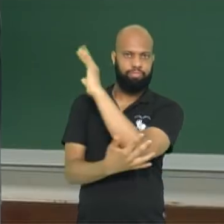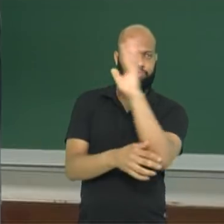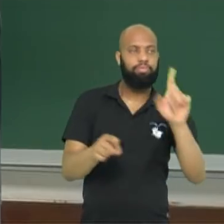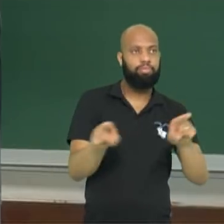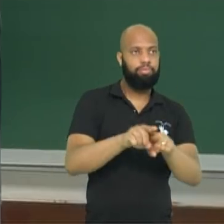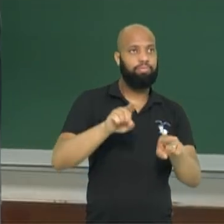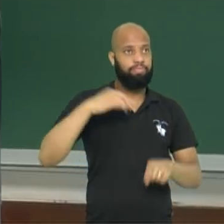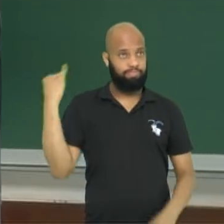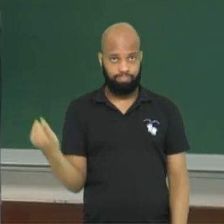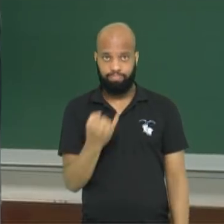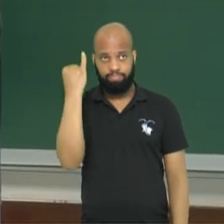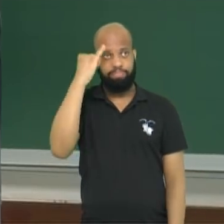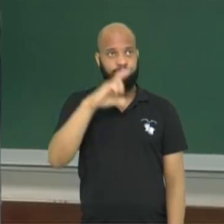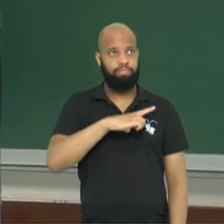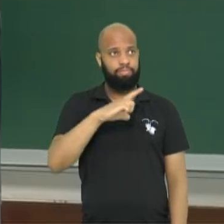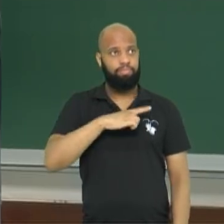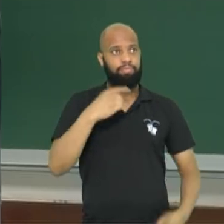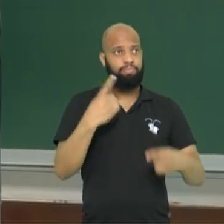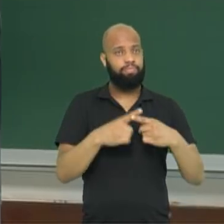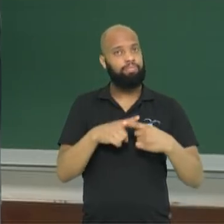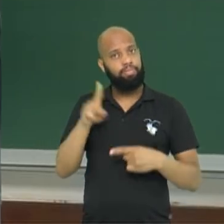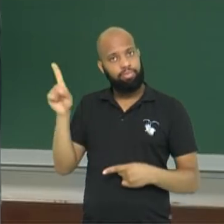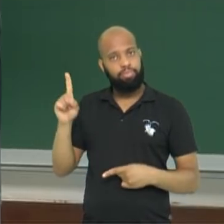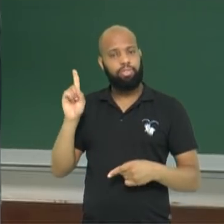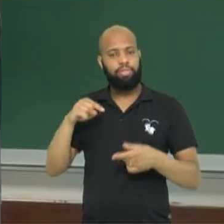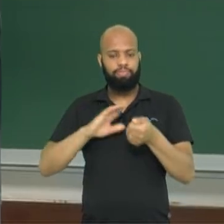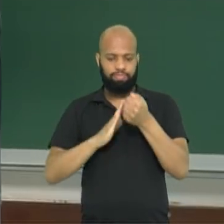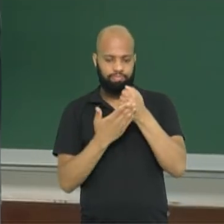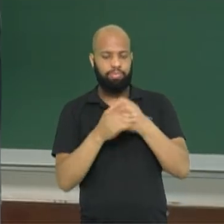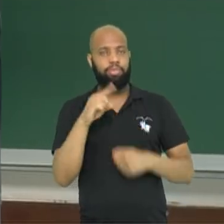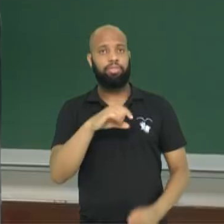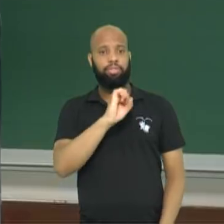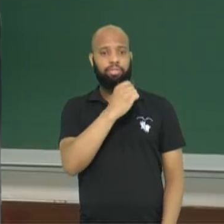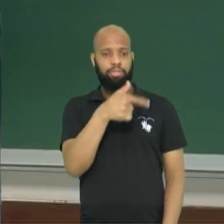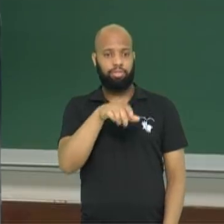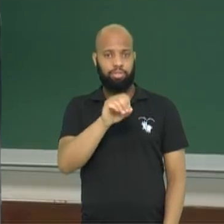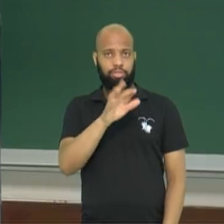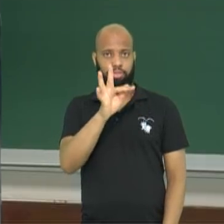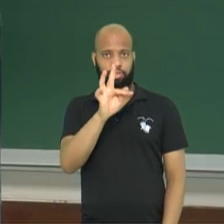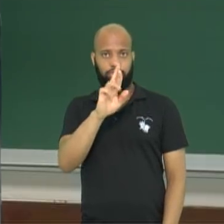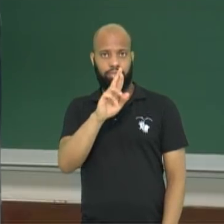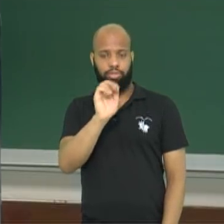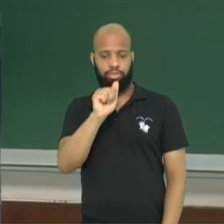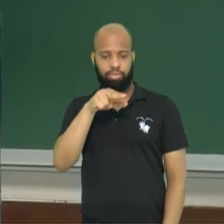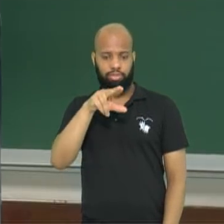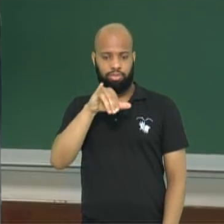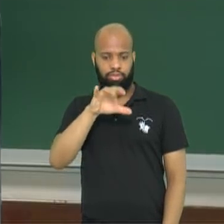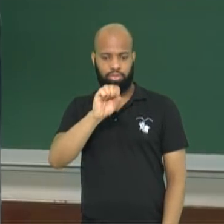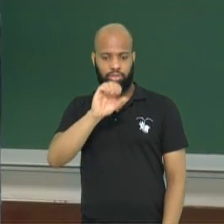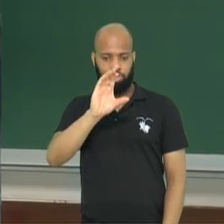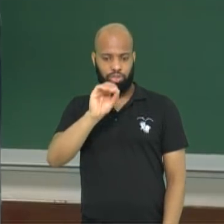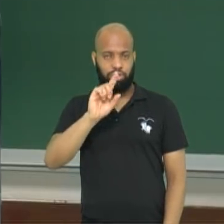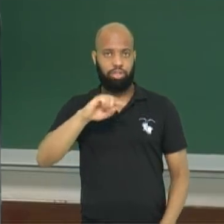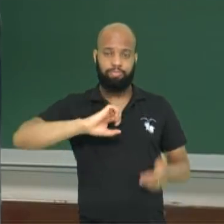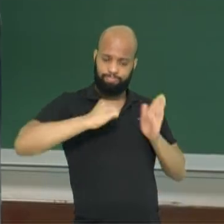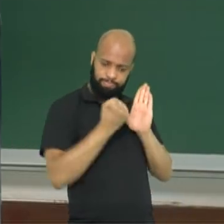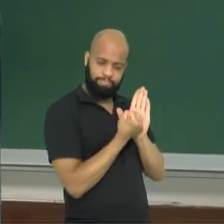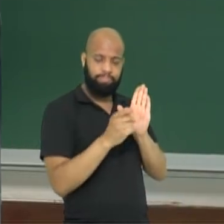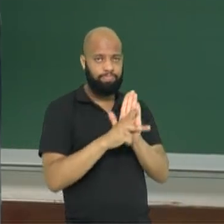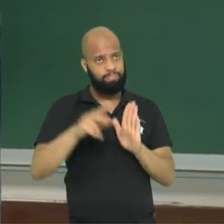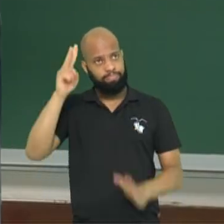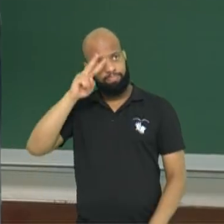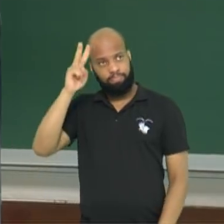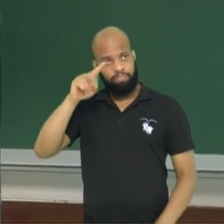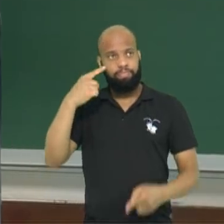importância histórica. O reservatório do São Francisco foi tombado pelo patrimônio histórico na década de 90, pela utilização